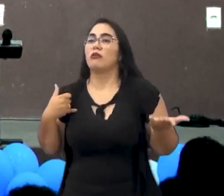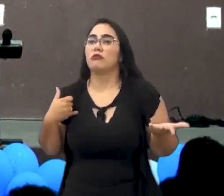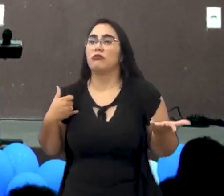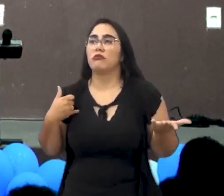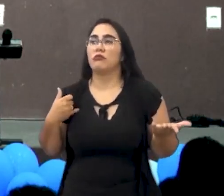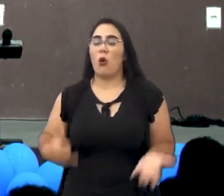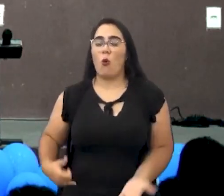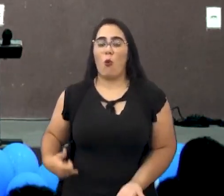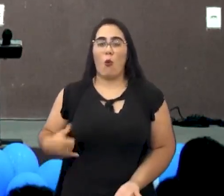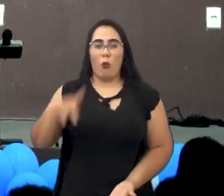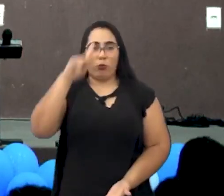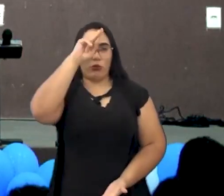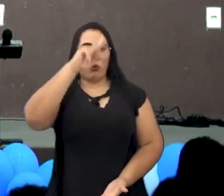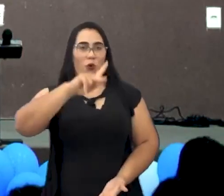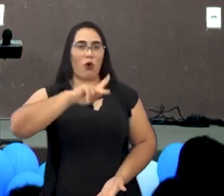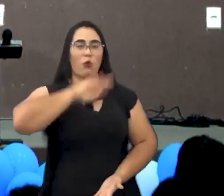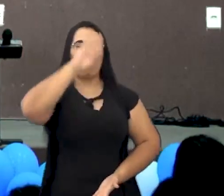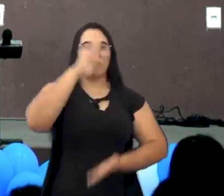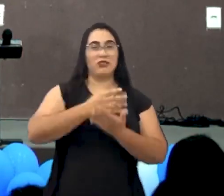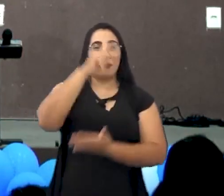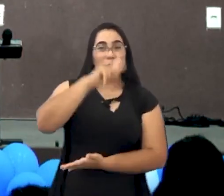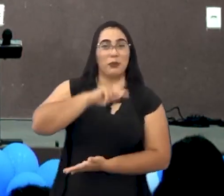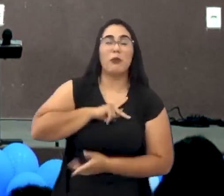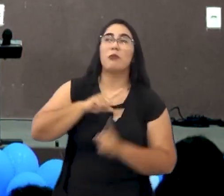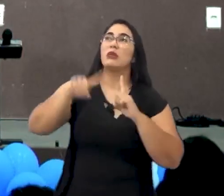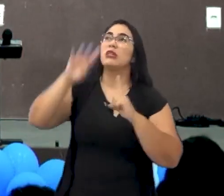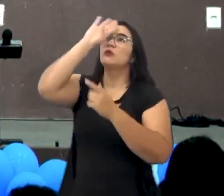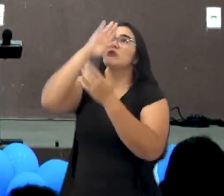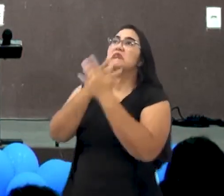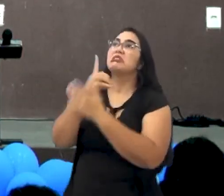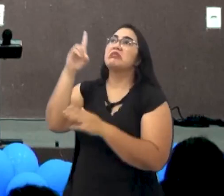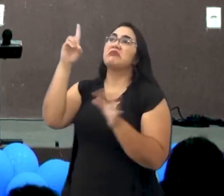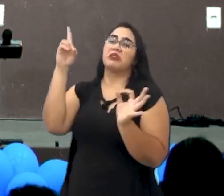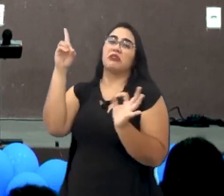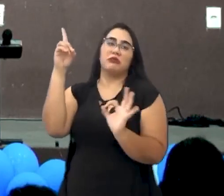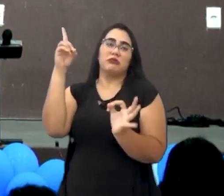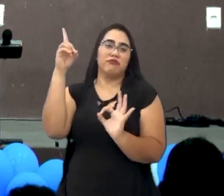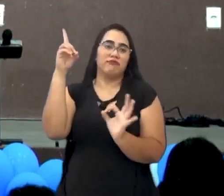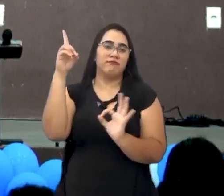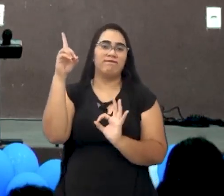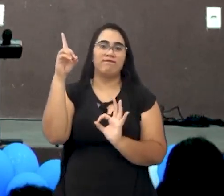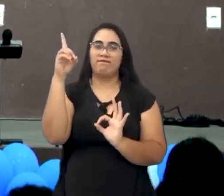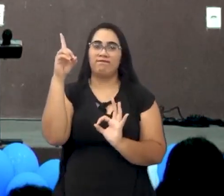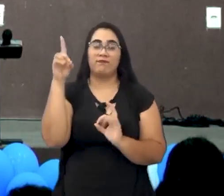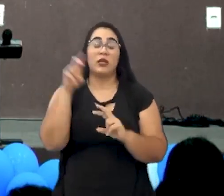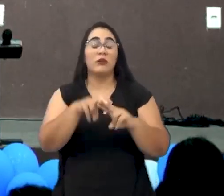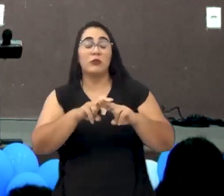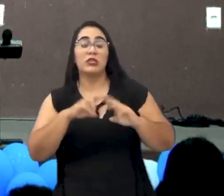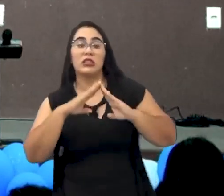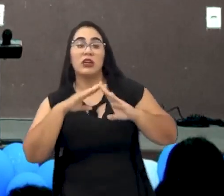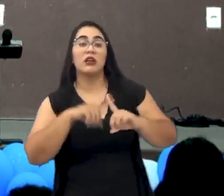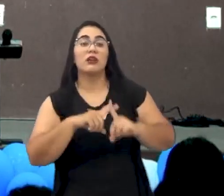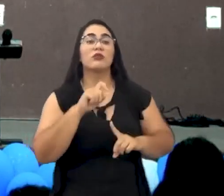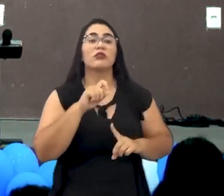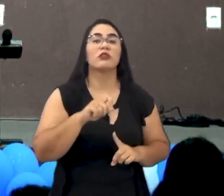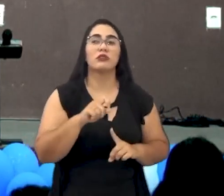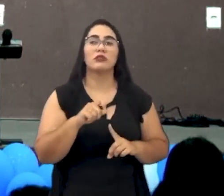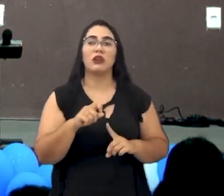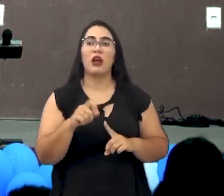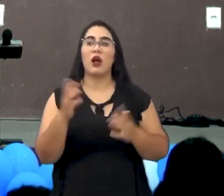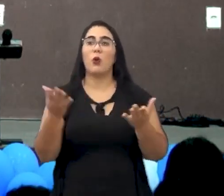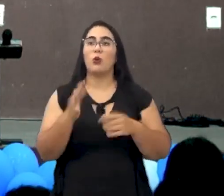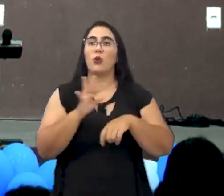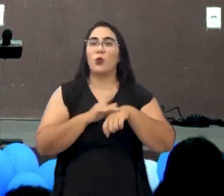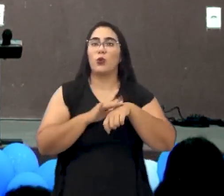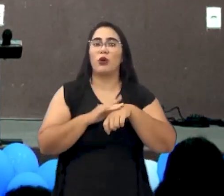de si, autoconfiantes, sem a confiança do alto. E por isso as igrejas estão tão doentes, porque estão